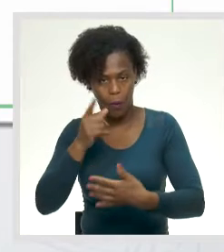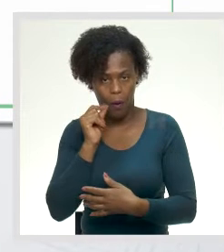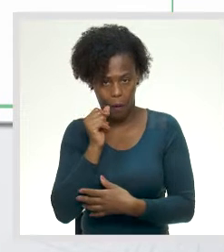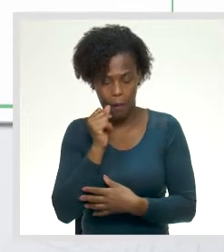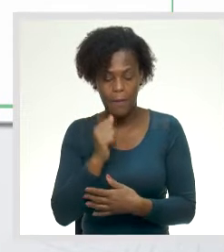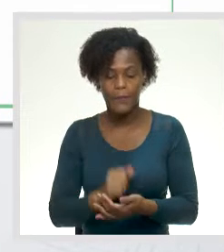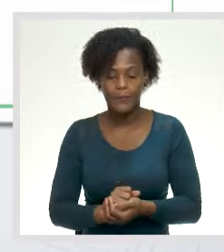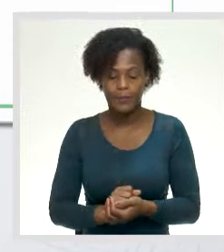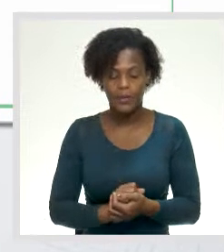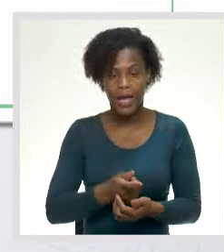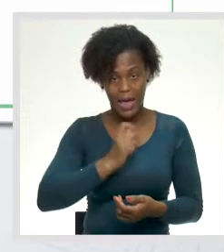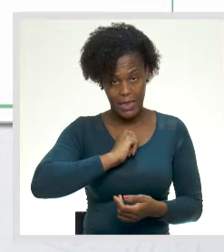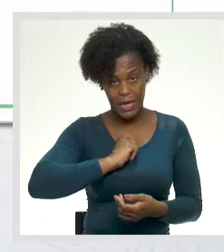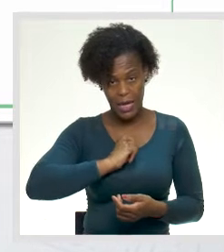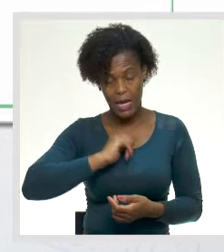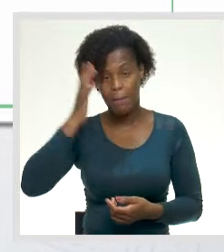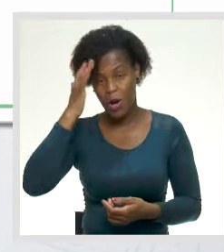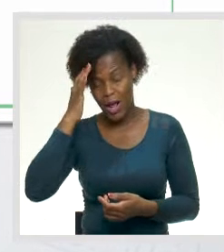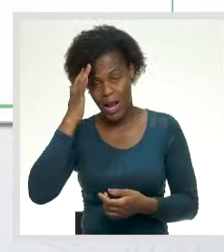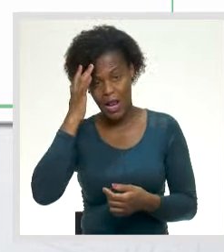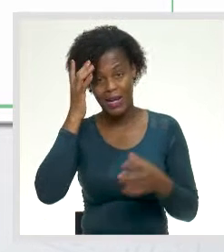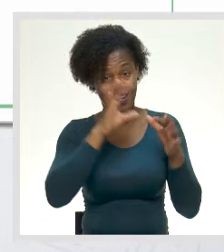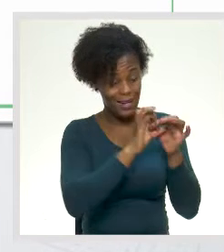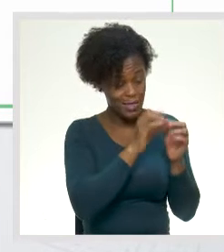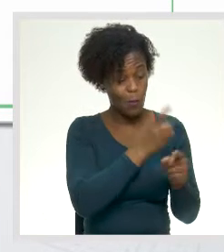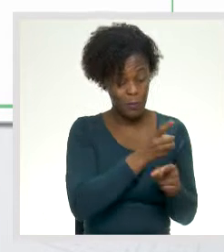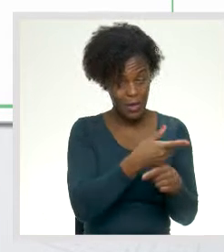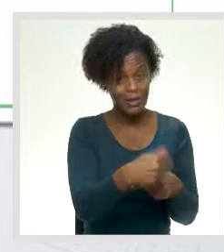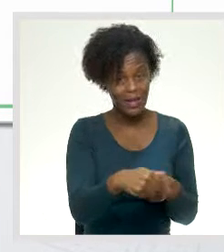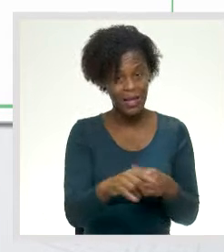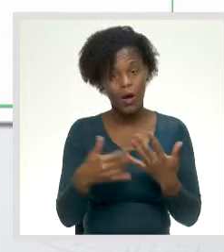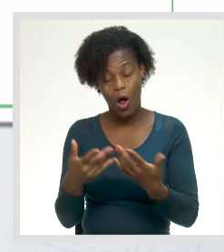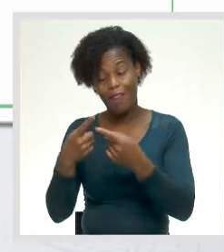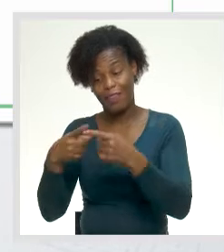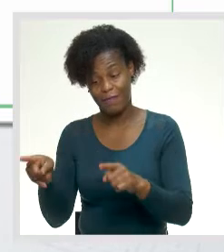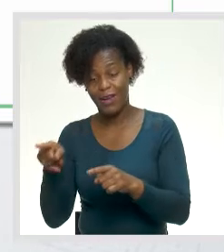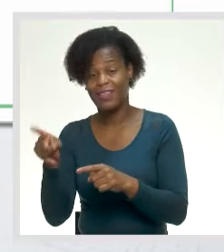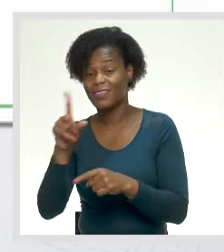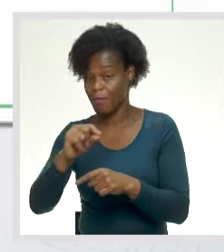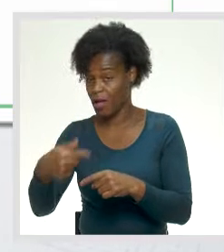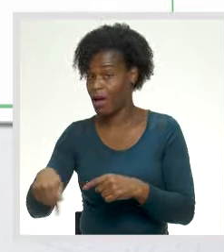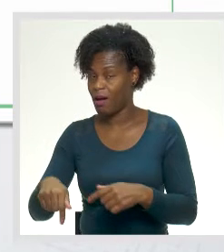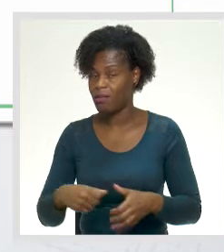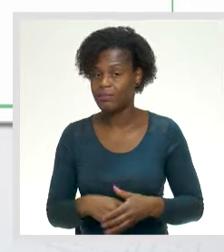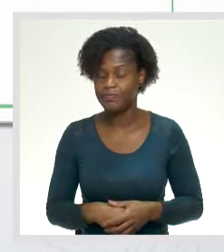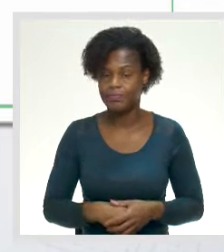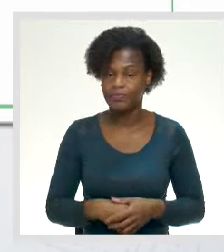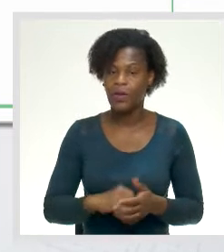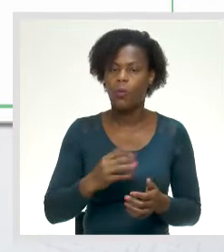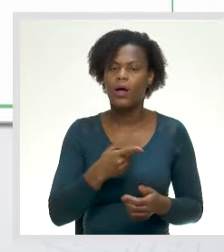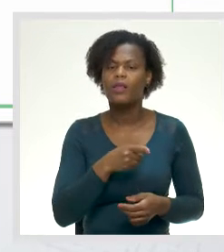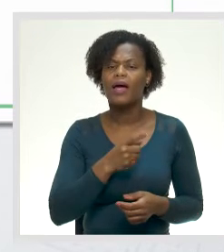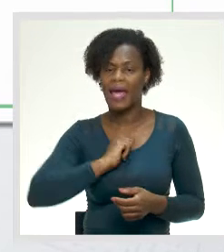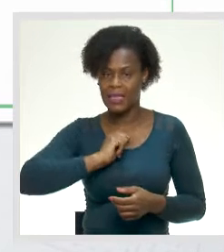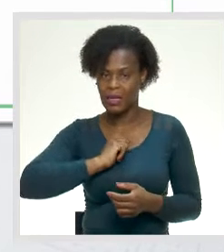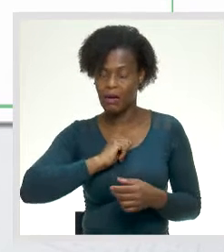Já que a ética e a moral têm semelhanças, têm também suas diferenças. Enquanto que